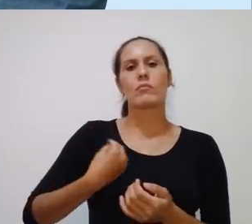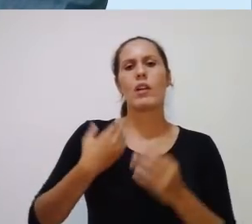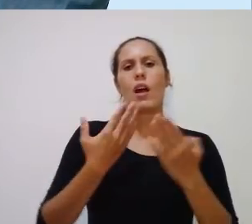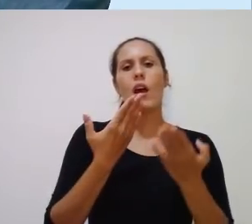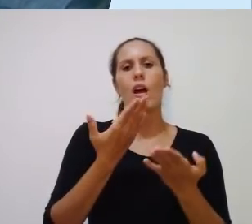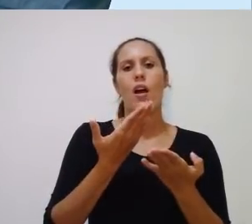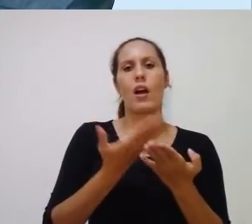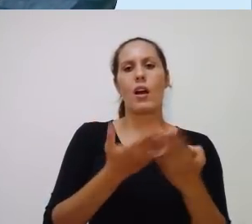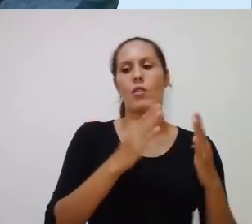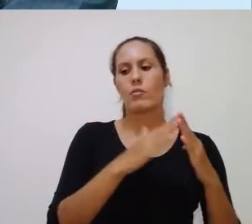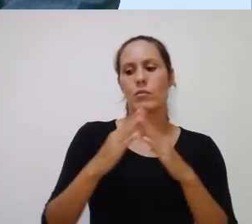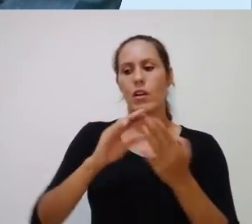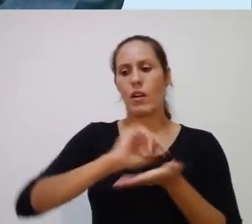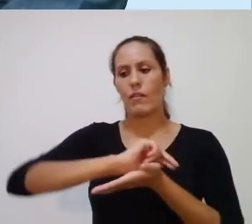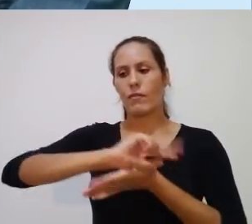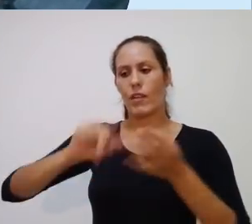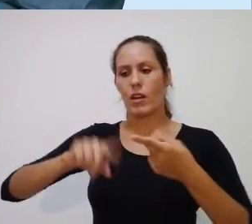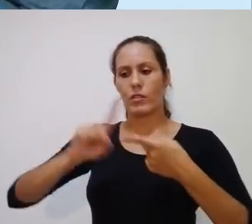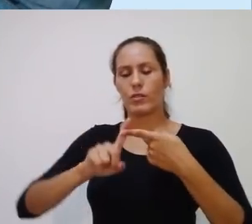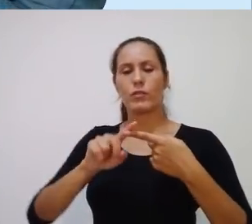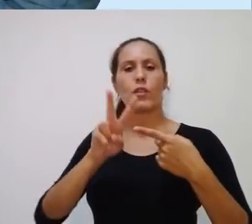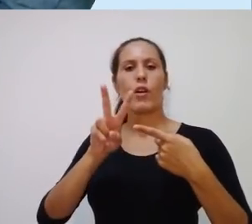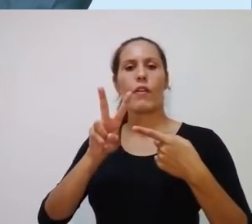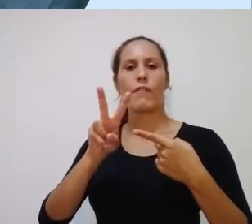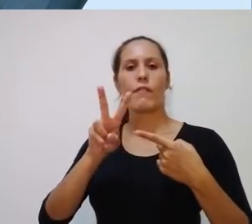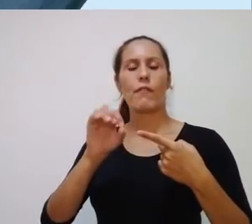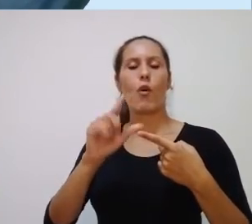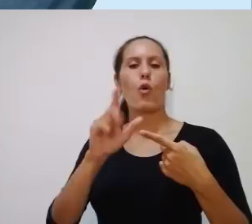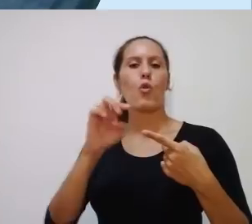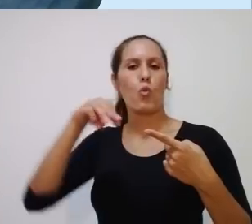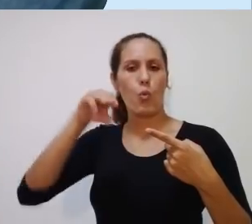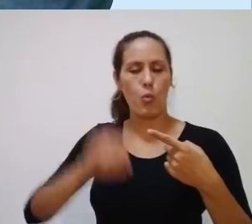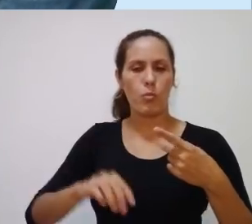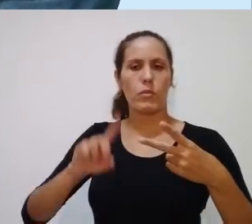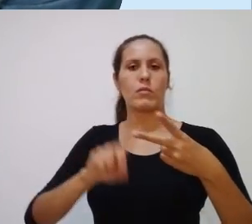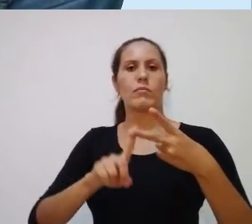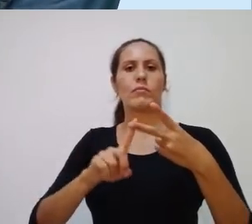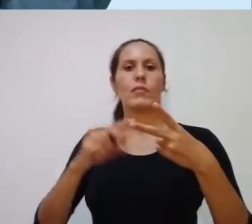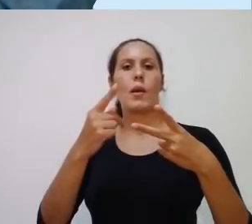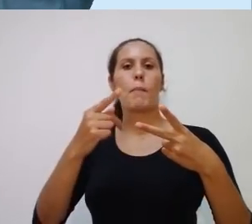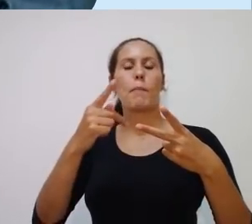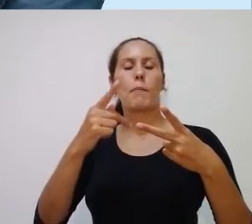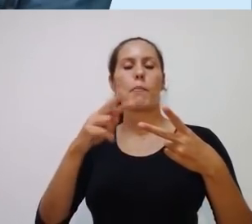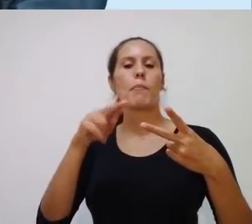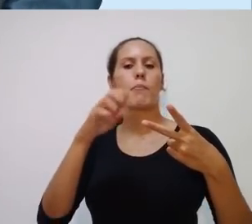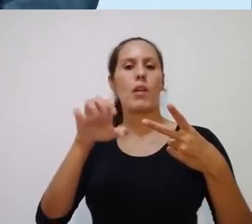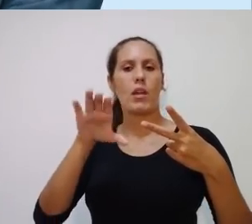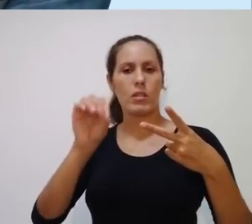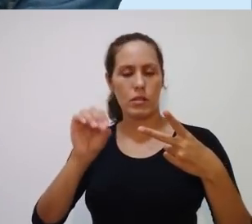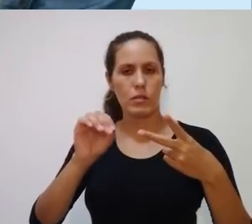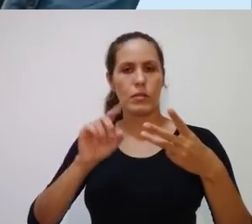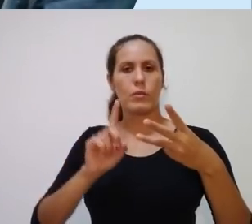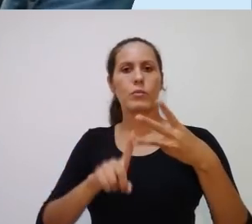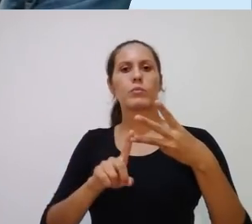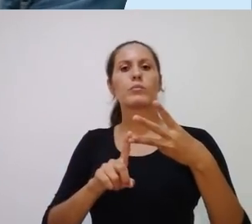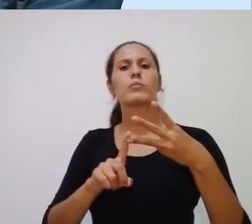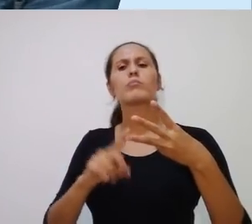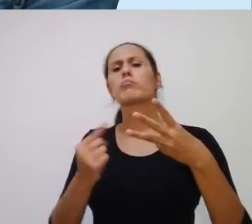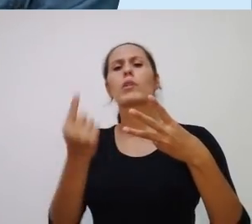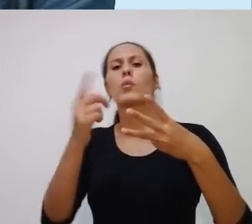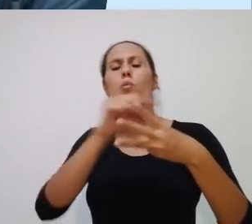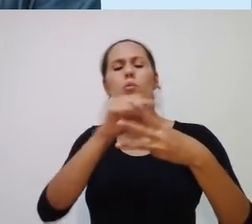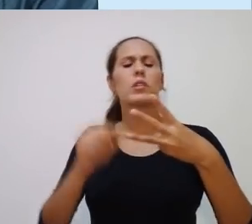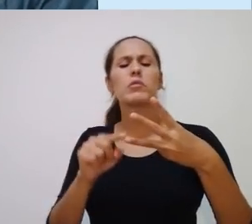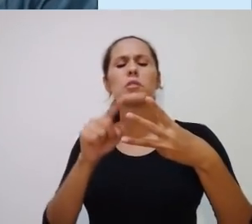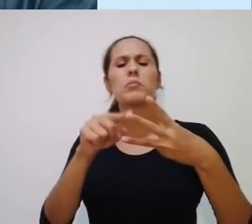e temperatura. Certo. Se você deixar a pressão constante, tá? Deixa a pressão constante, qual é a relação entre temperatura e